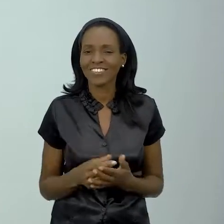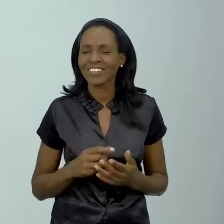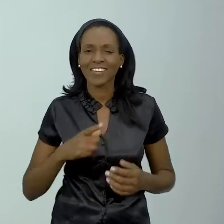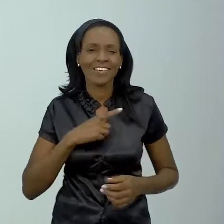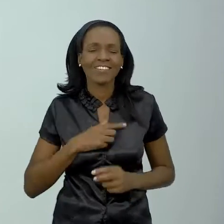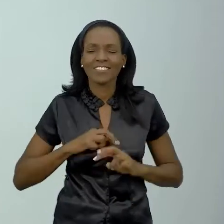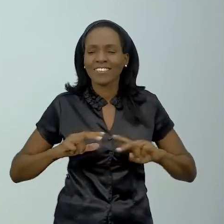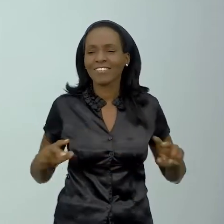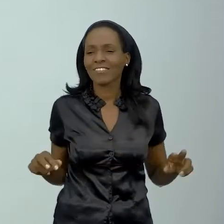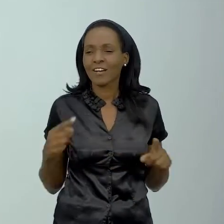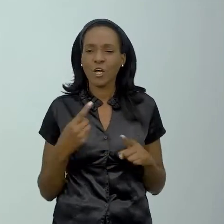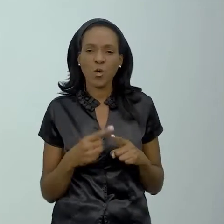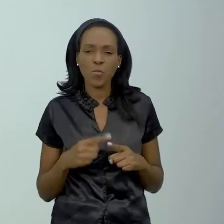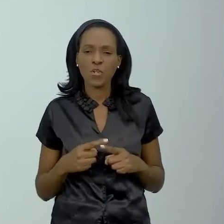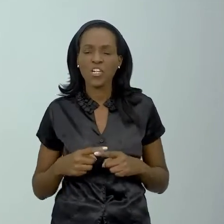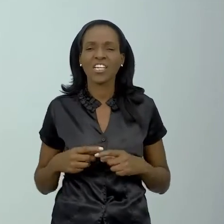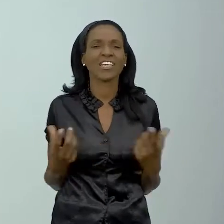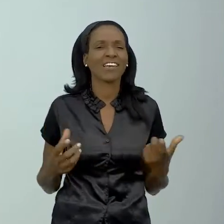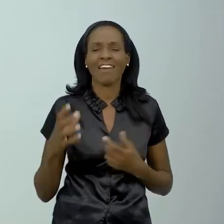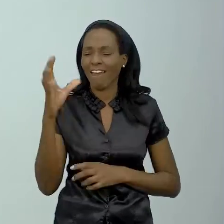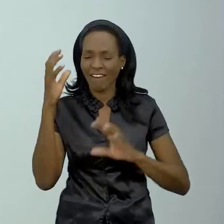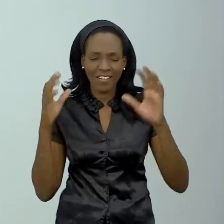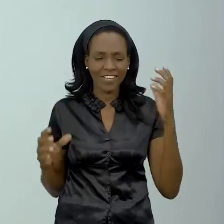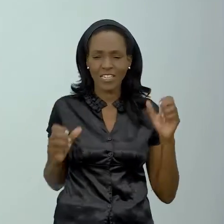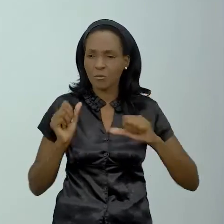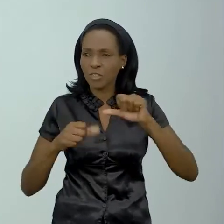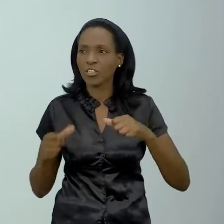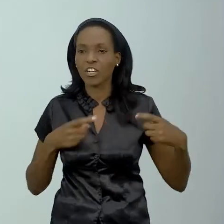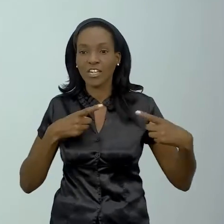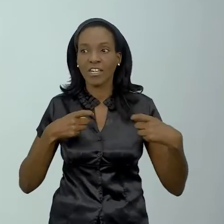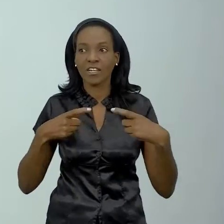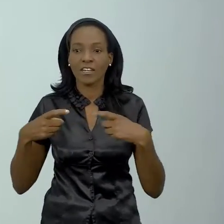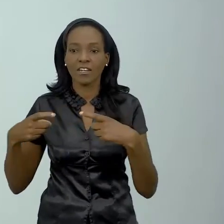clima, é ambiente, guerra, sociedade,